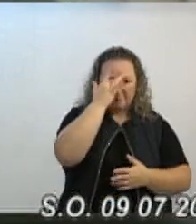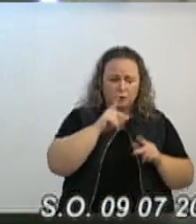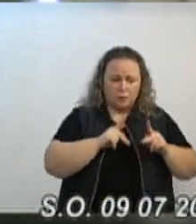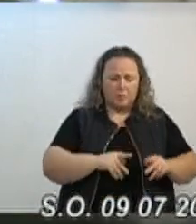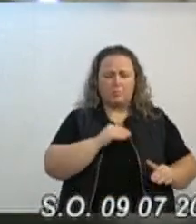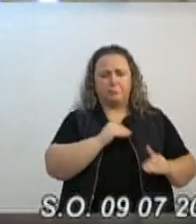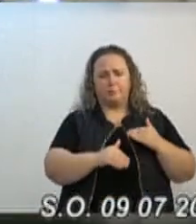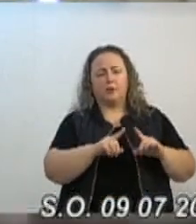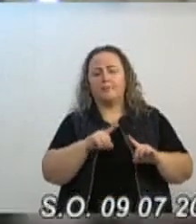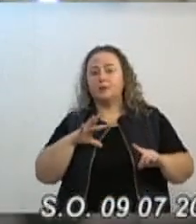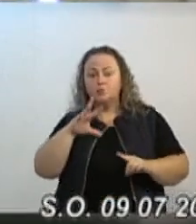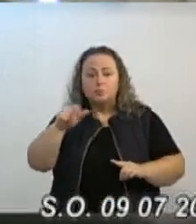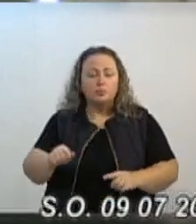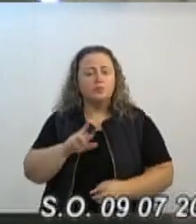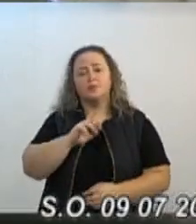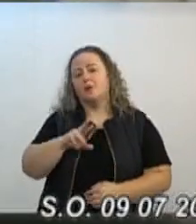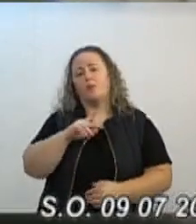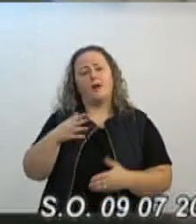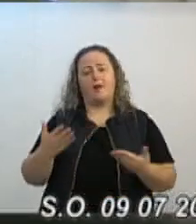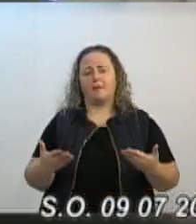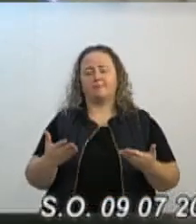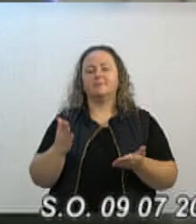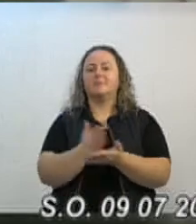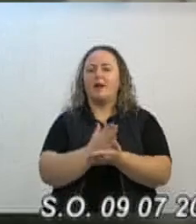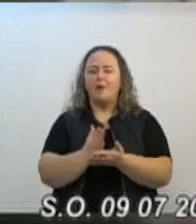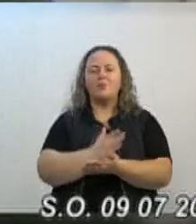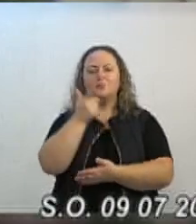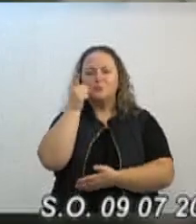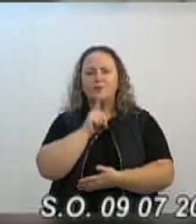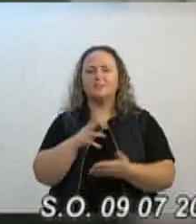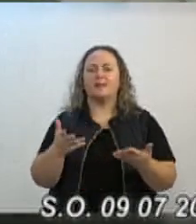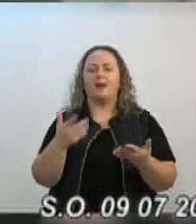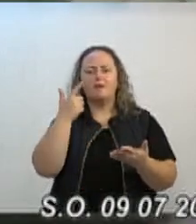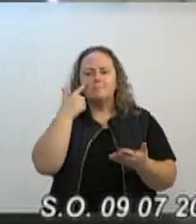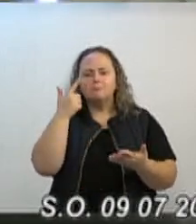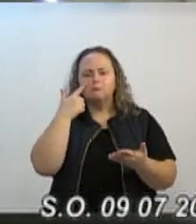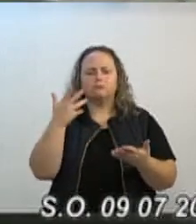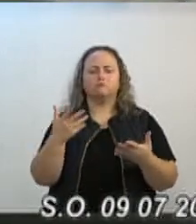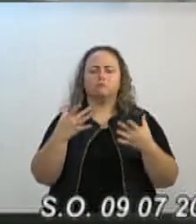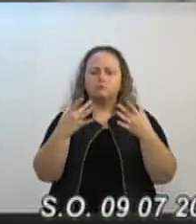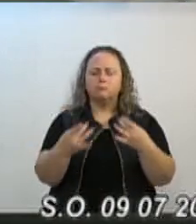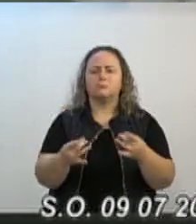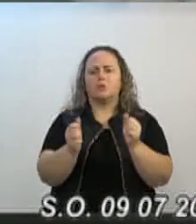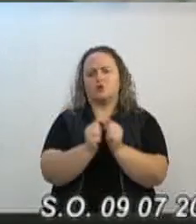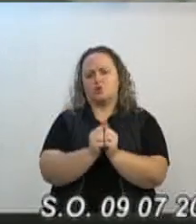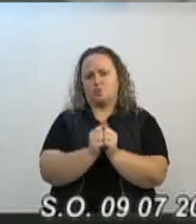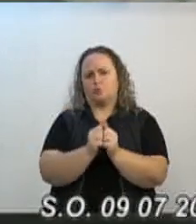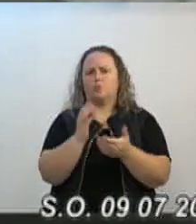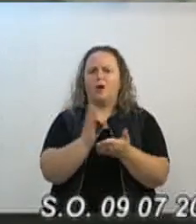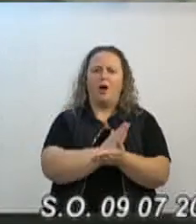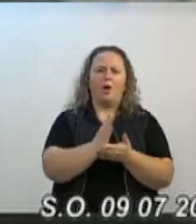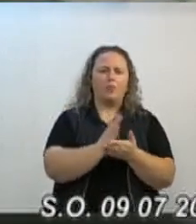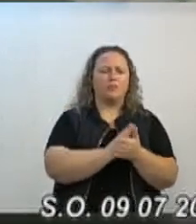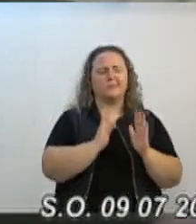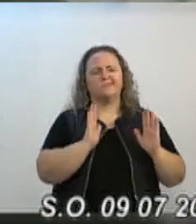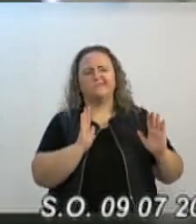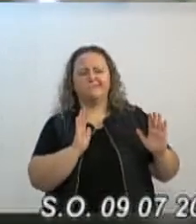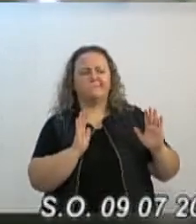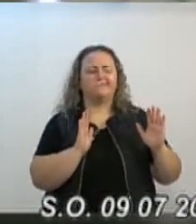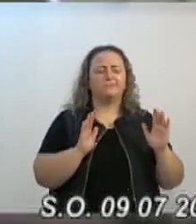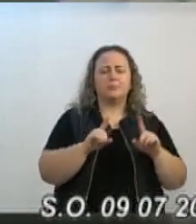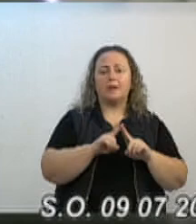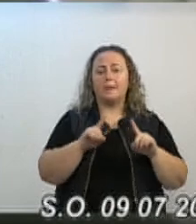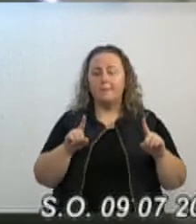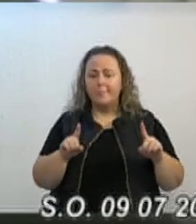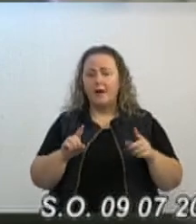à administração municipal, que não sabem separar um pouco as coisas aqui e fazem umas situações de birra política desnecessárias, como esse episódio que a gente teve, que,